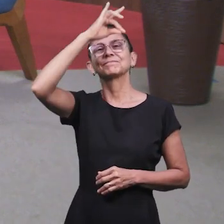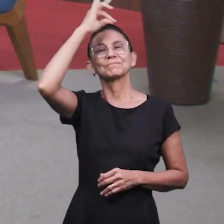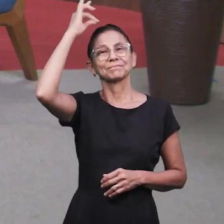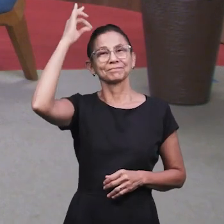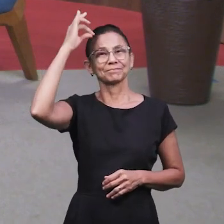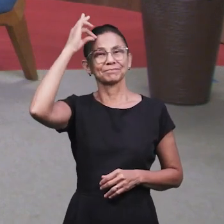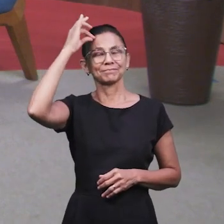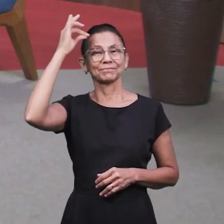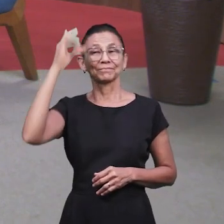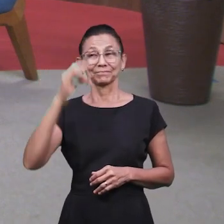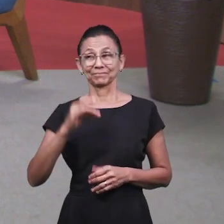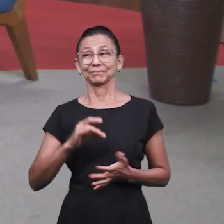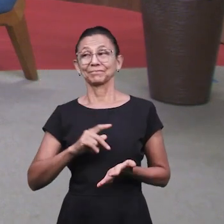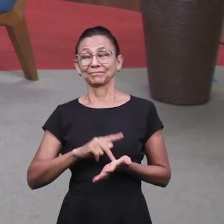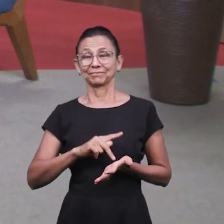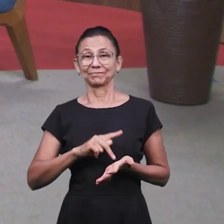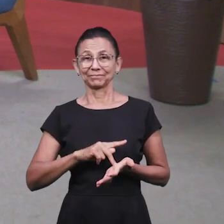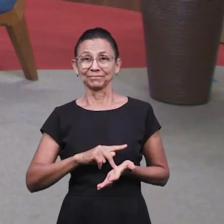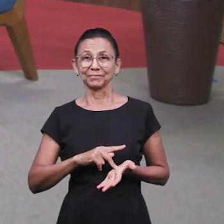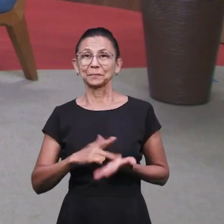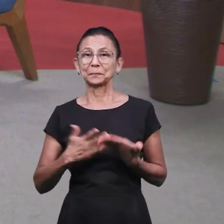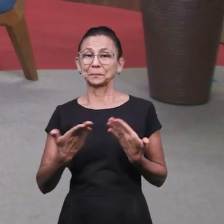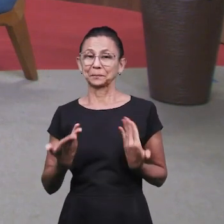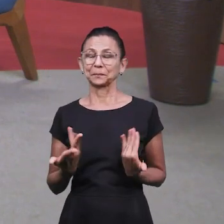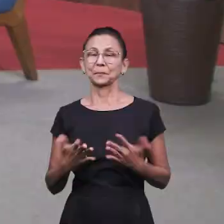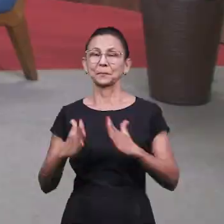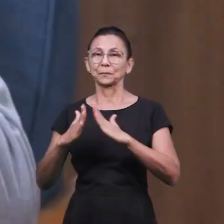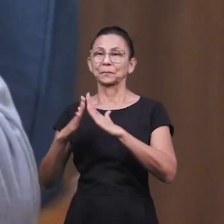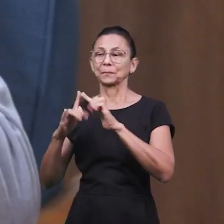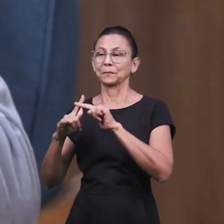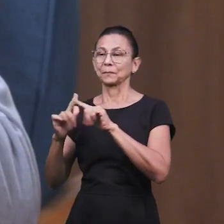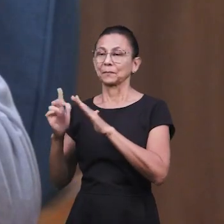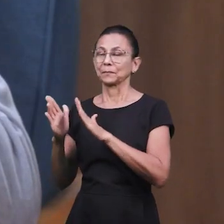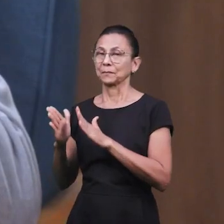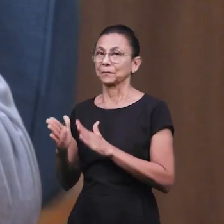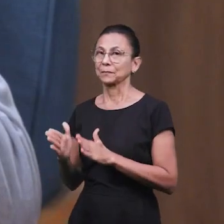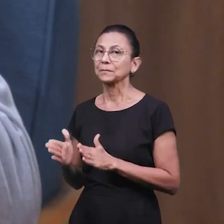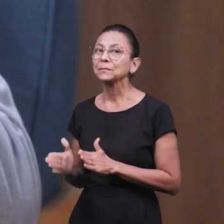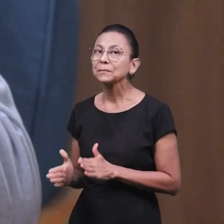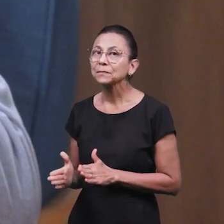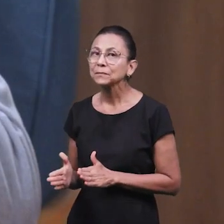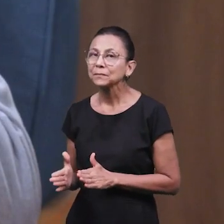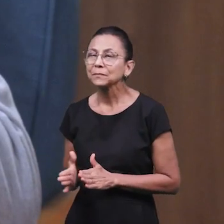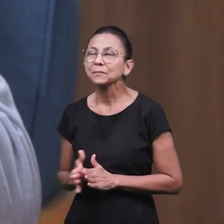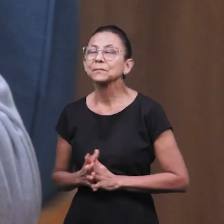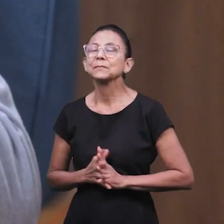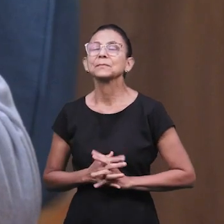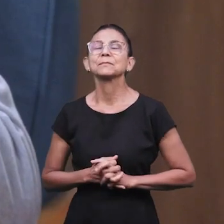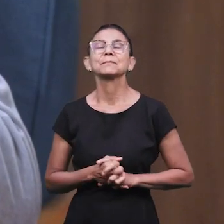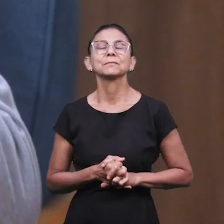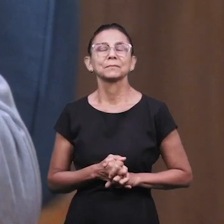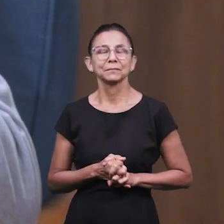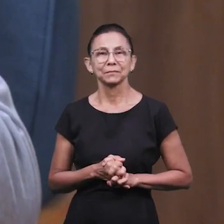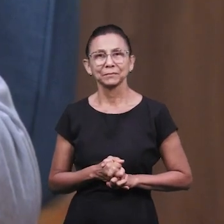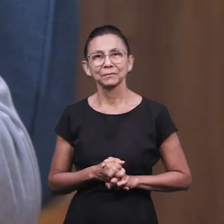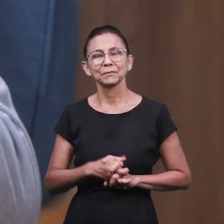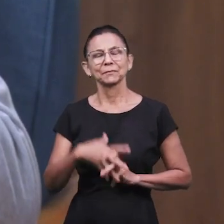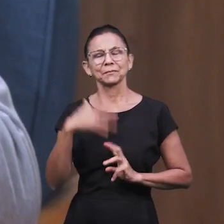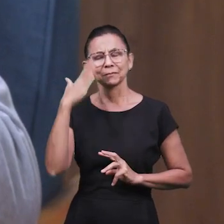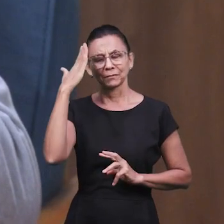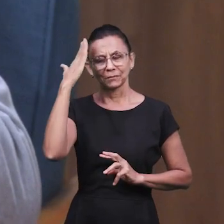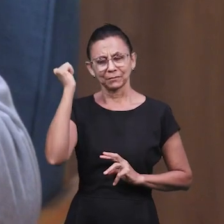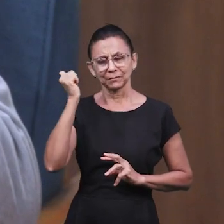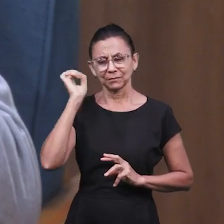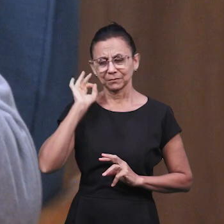Santo, não é verdade? Então, a igreja fiel, ela tem consciência